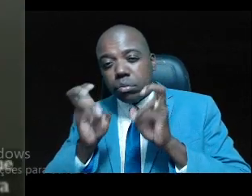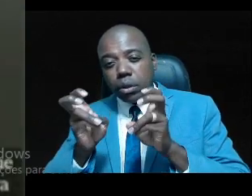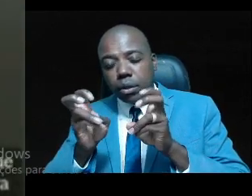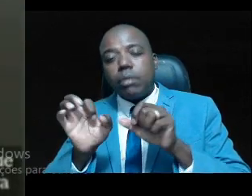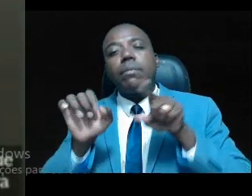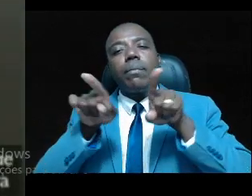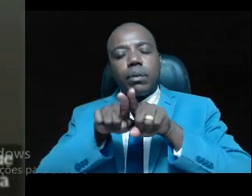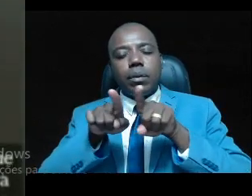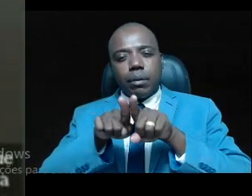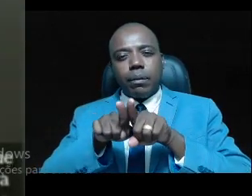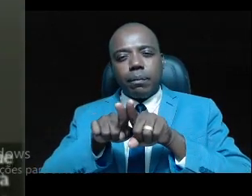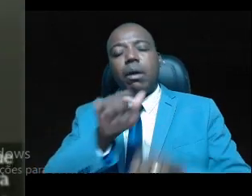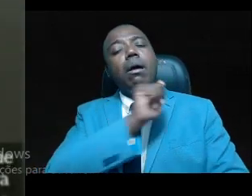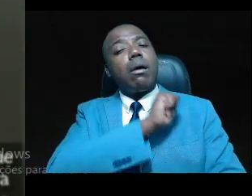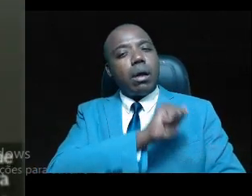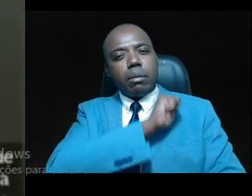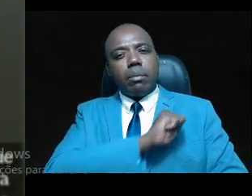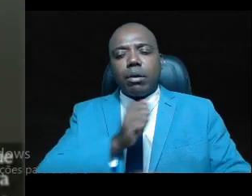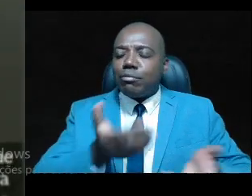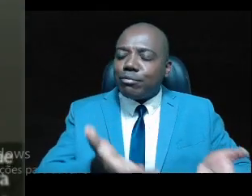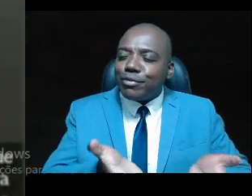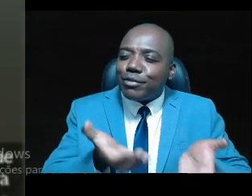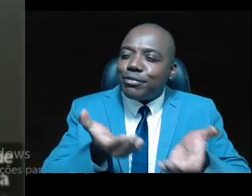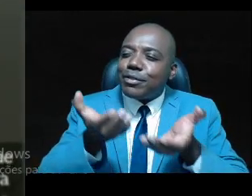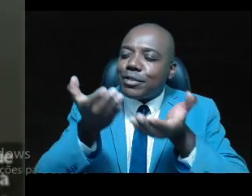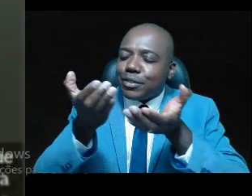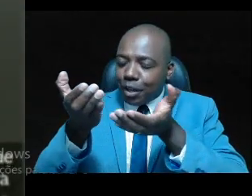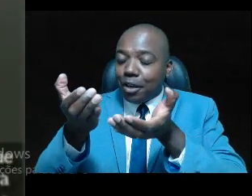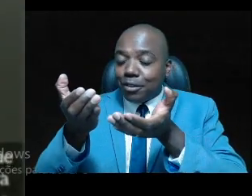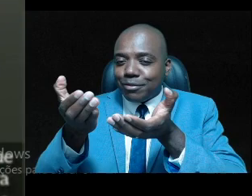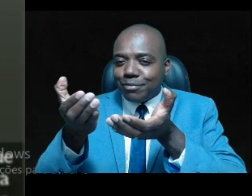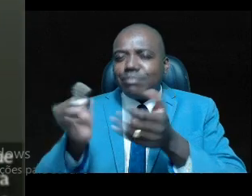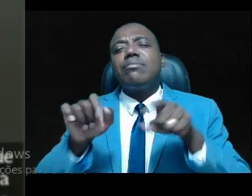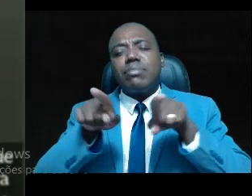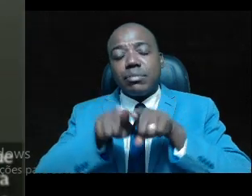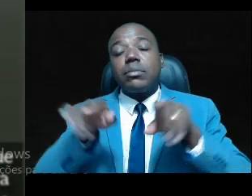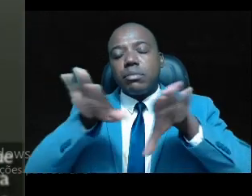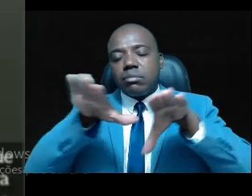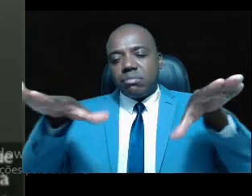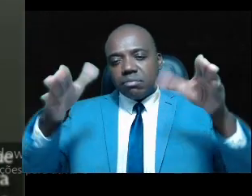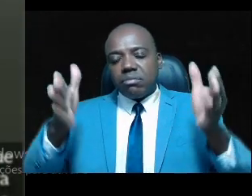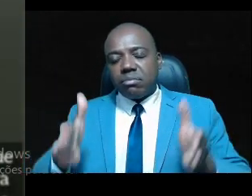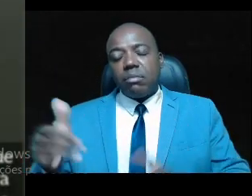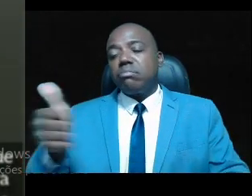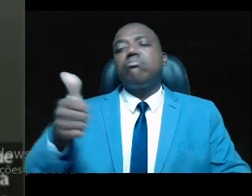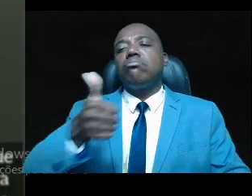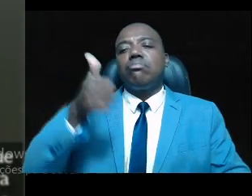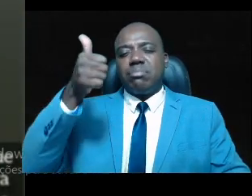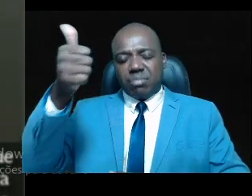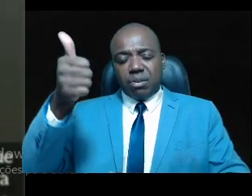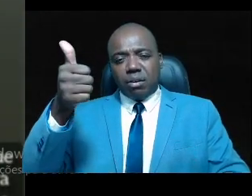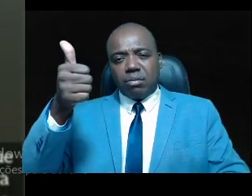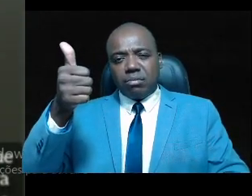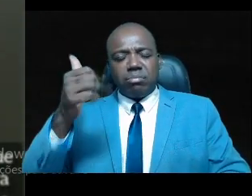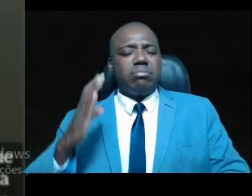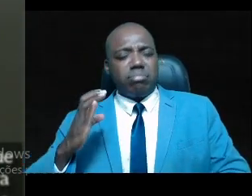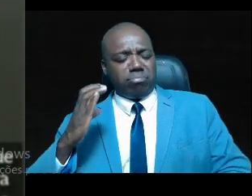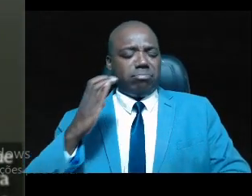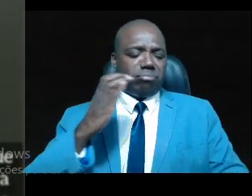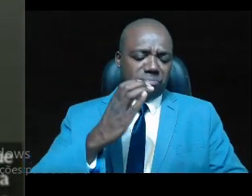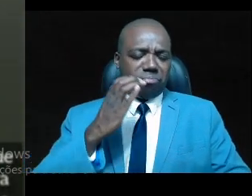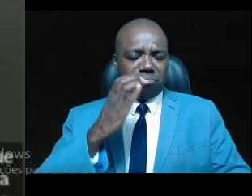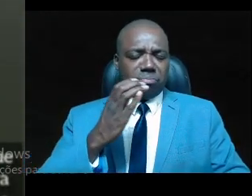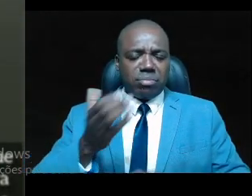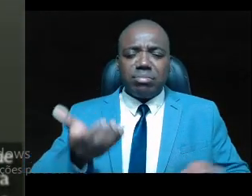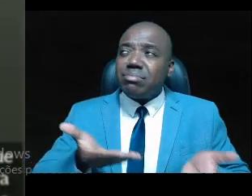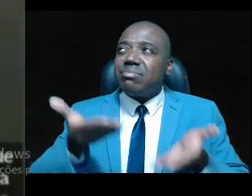Abel ofereceu a Deus maior sacrifício do que Caim, pelo qual alcançou o testemunho de que era justo, dando Deus